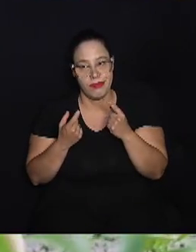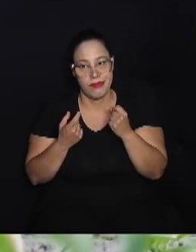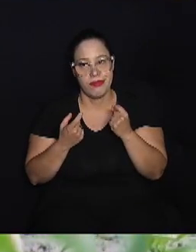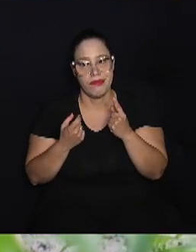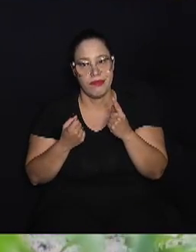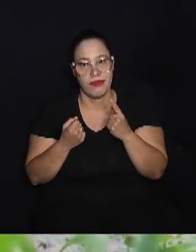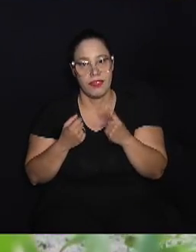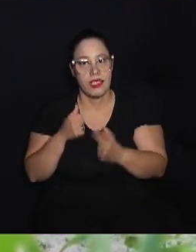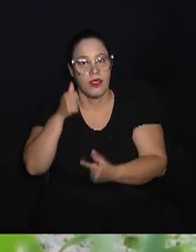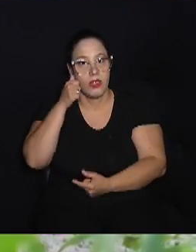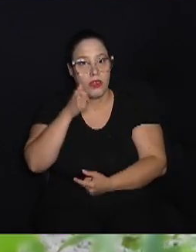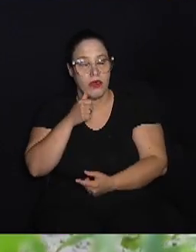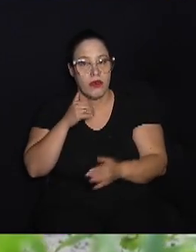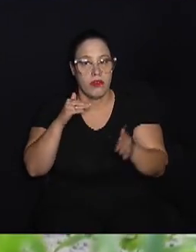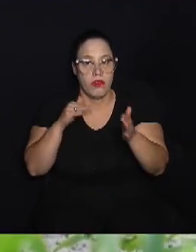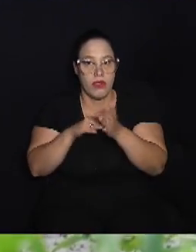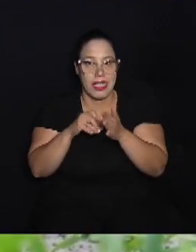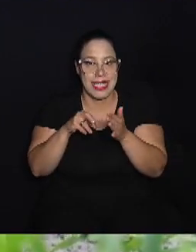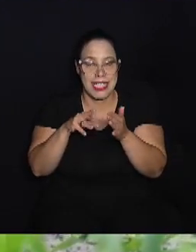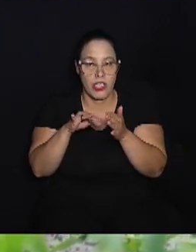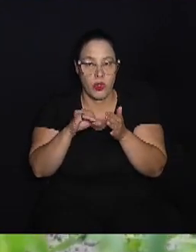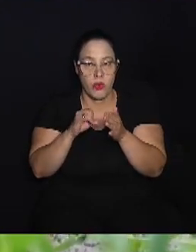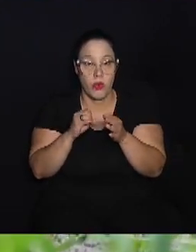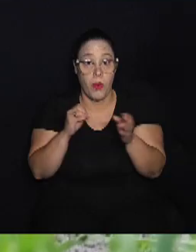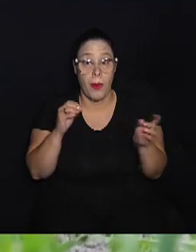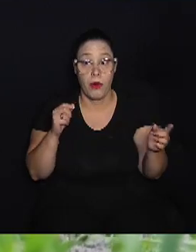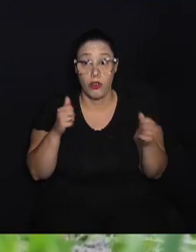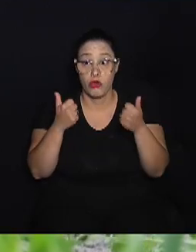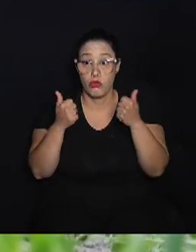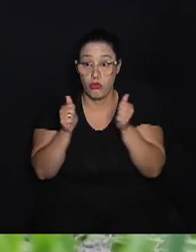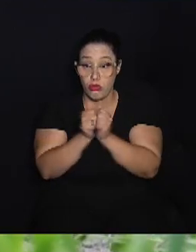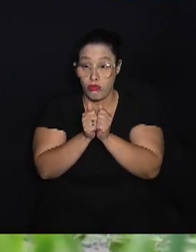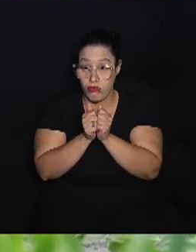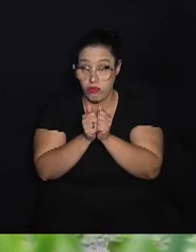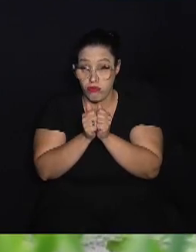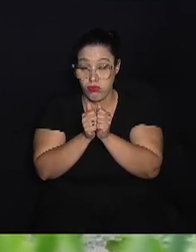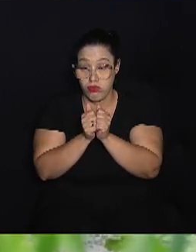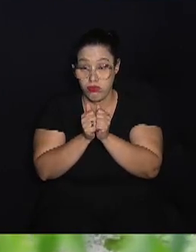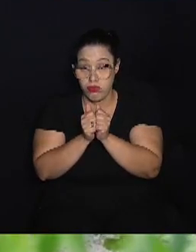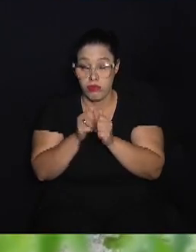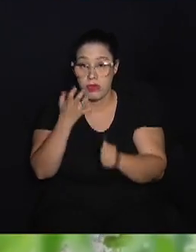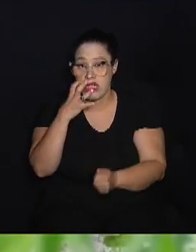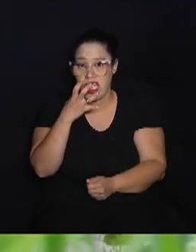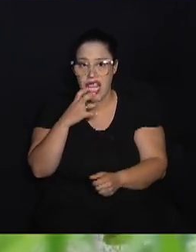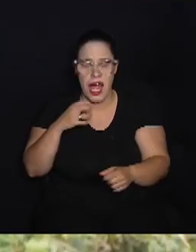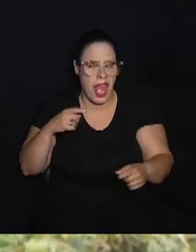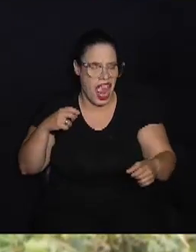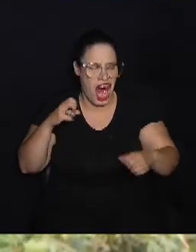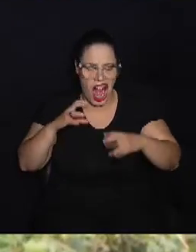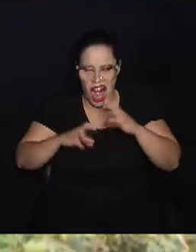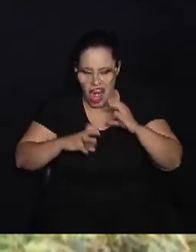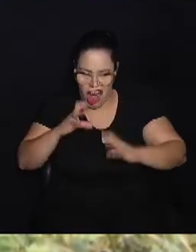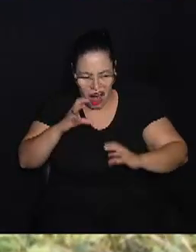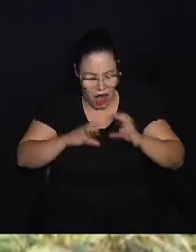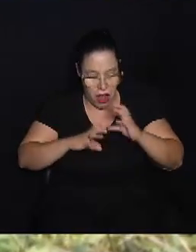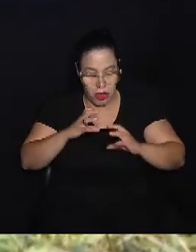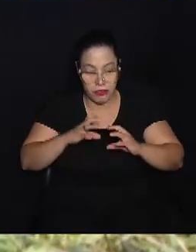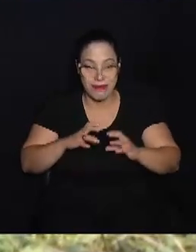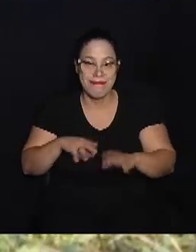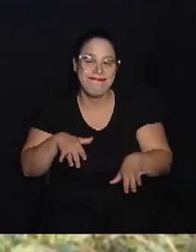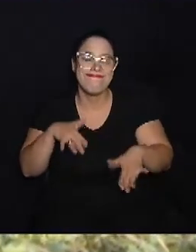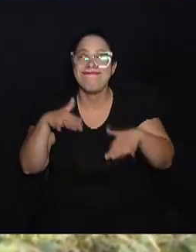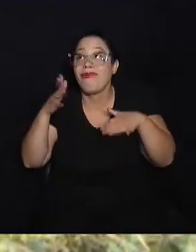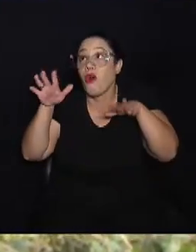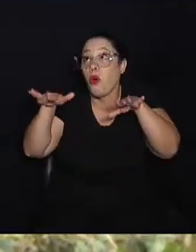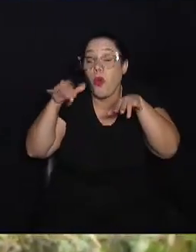que as fêmeas entrem no cio ao mesmo tempo. Logo, os cães brigam entre si para conquistar a